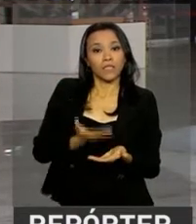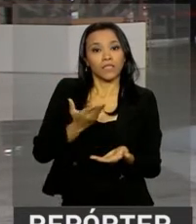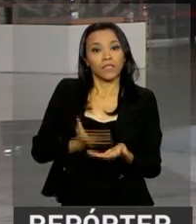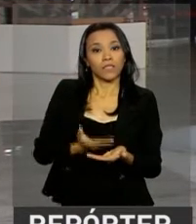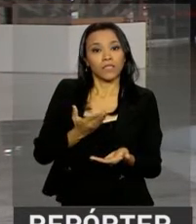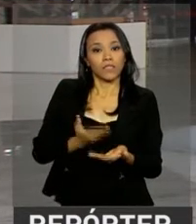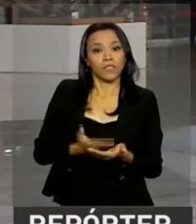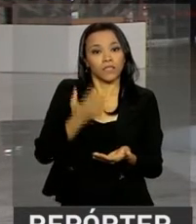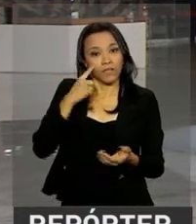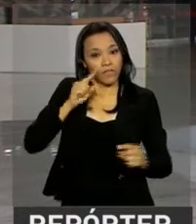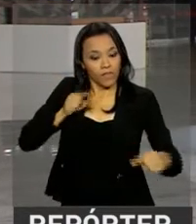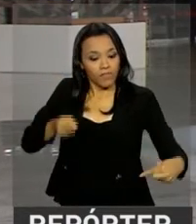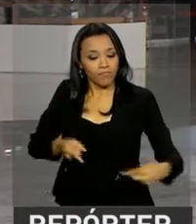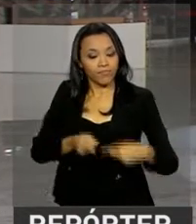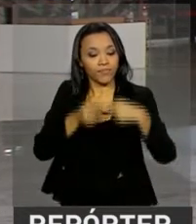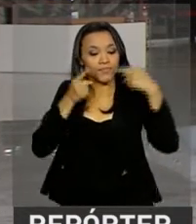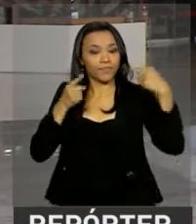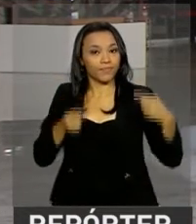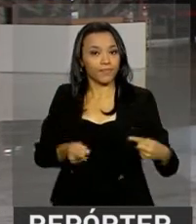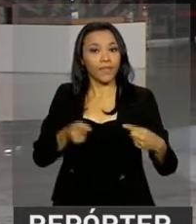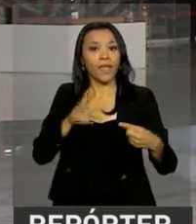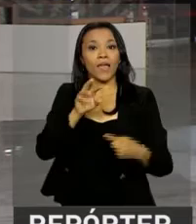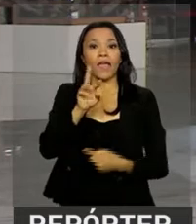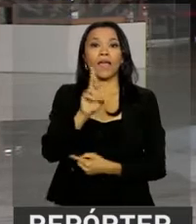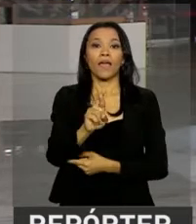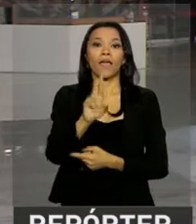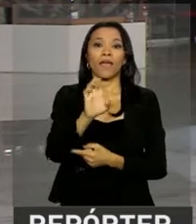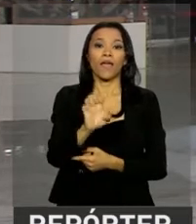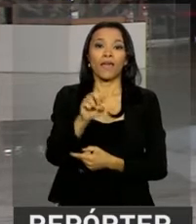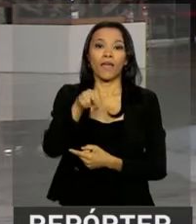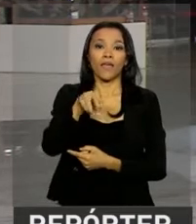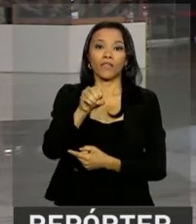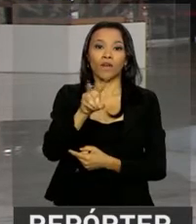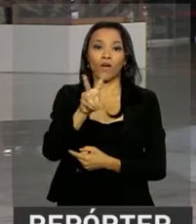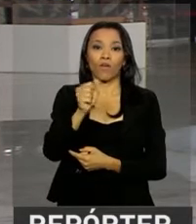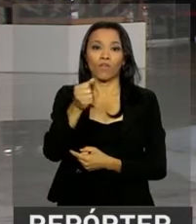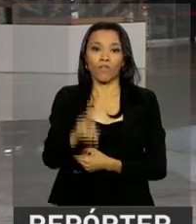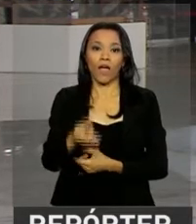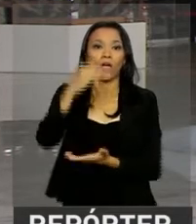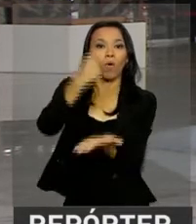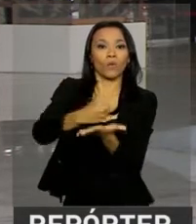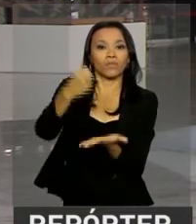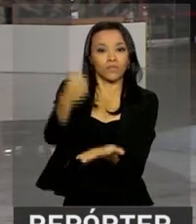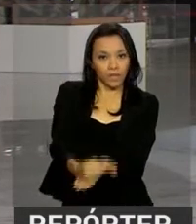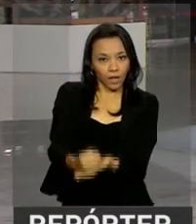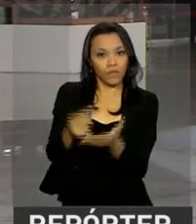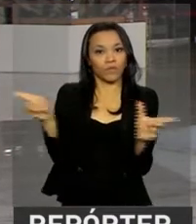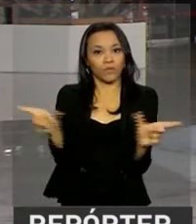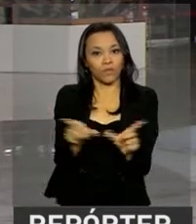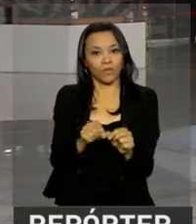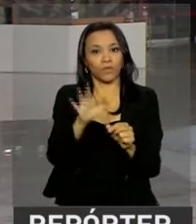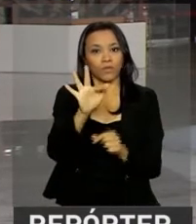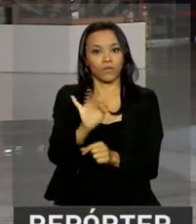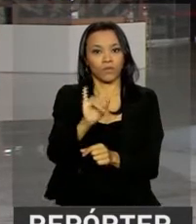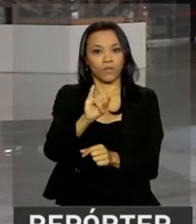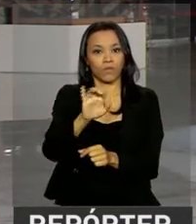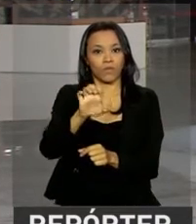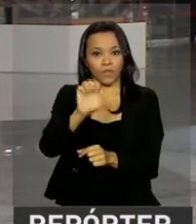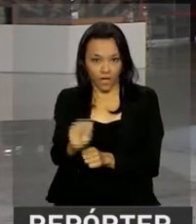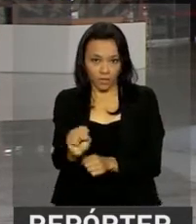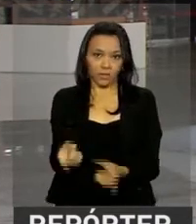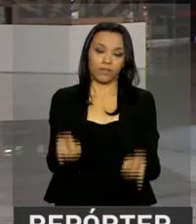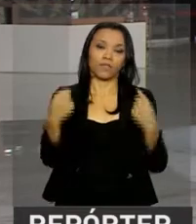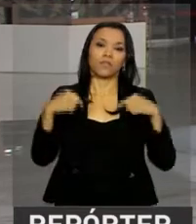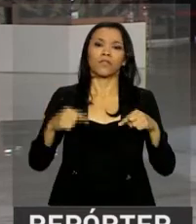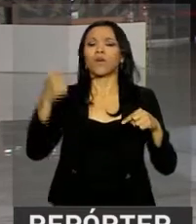dos aditamentos de renovação dos contratos do fundo para o segundo semestre deste ano e ainda falando